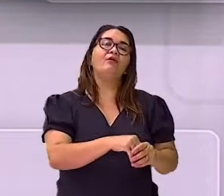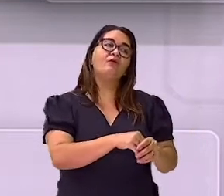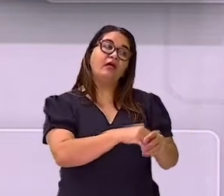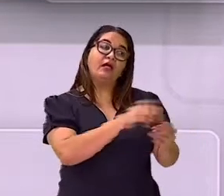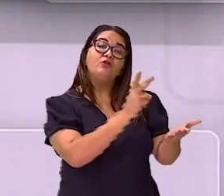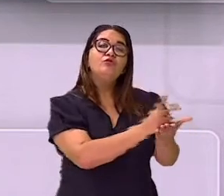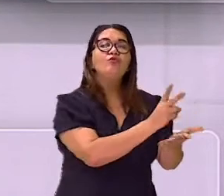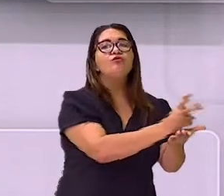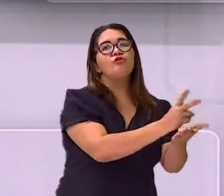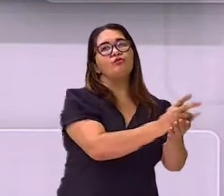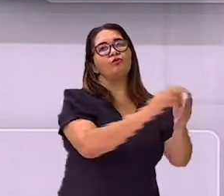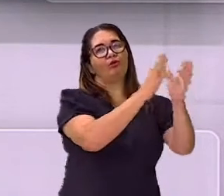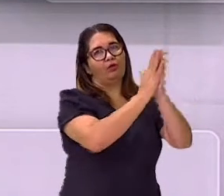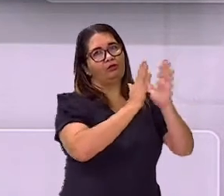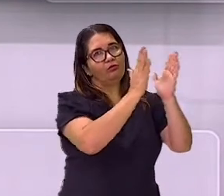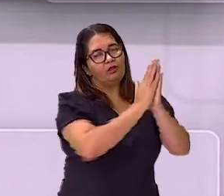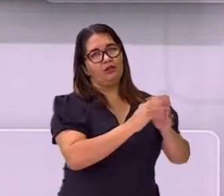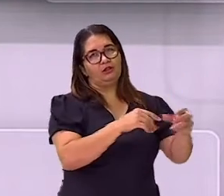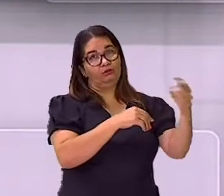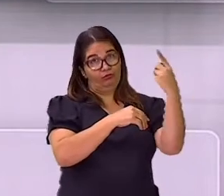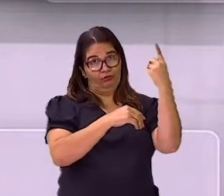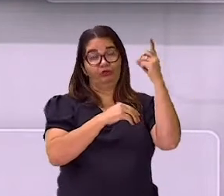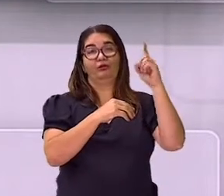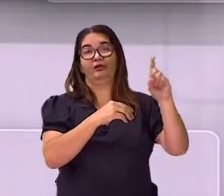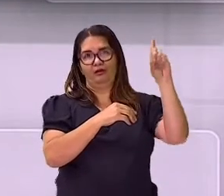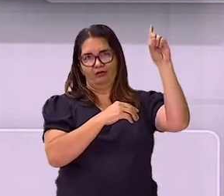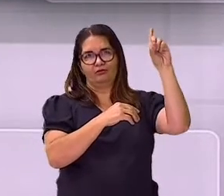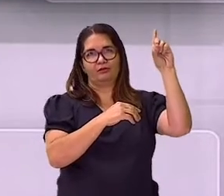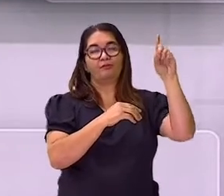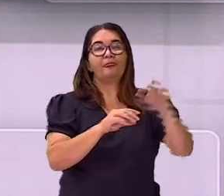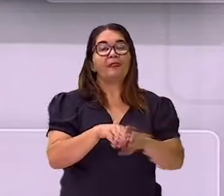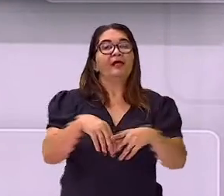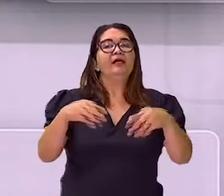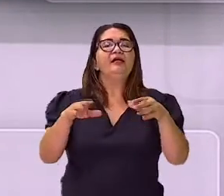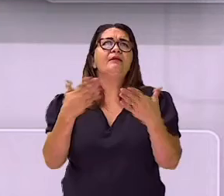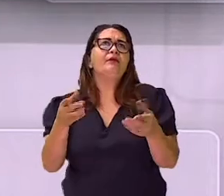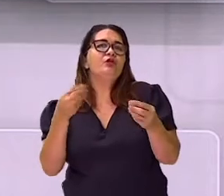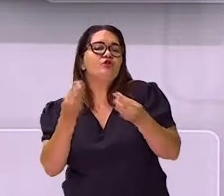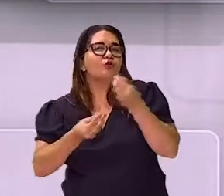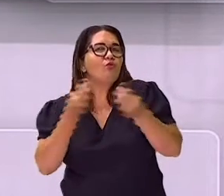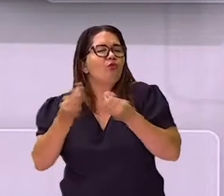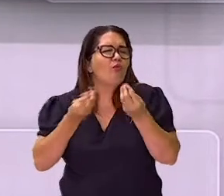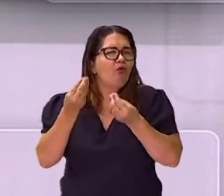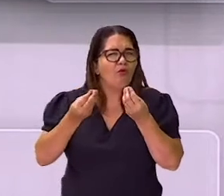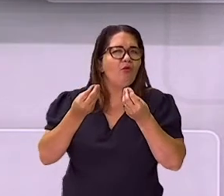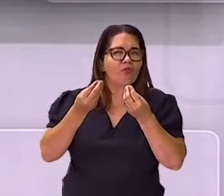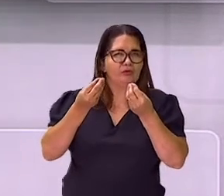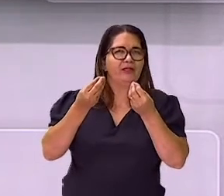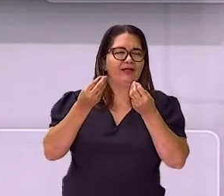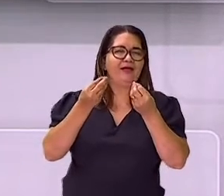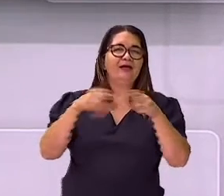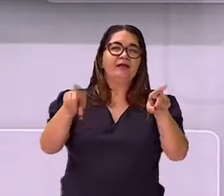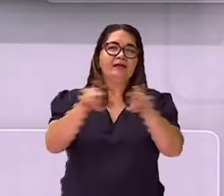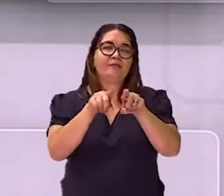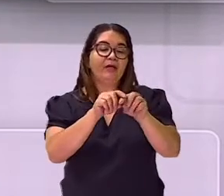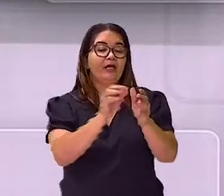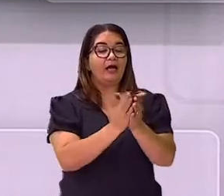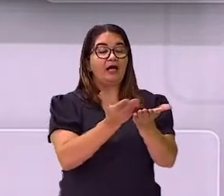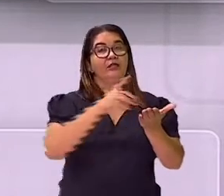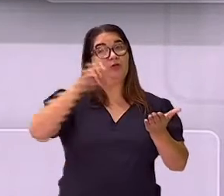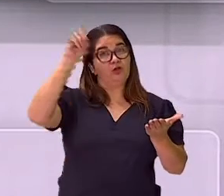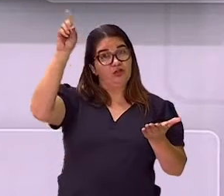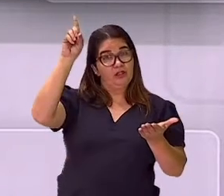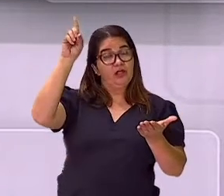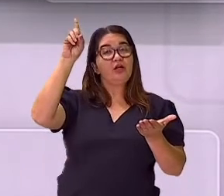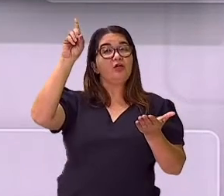a imagem do rei Nabucodonosor, né, do deus Baal, e assim sucessivamente. Então,